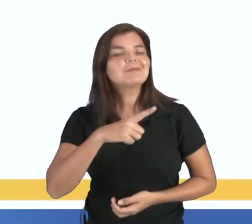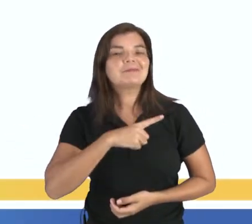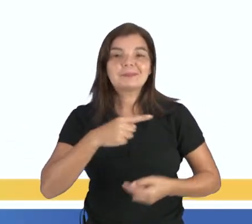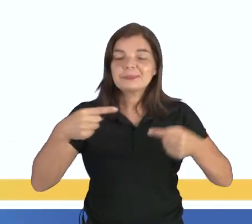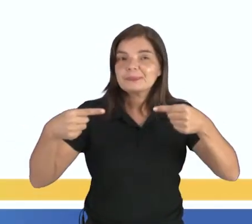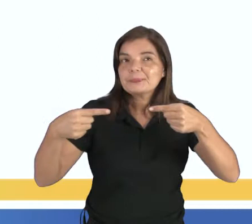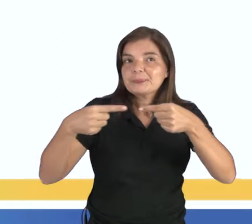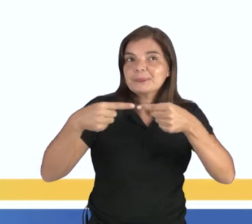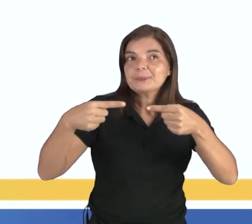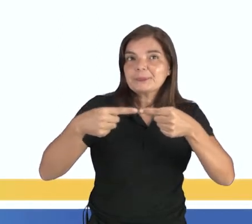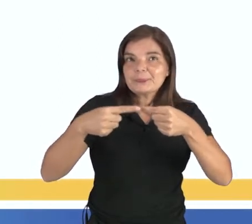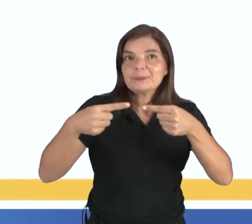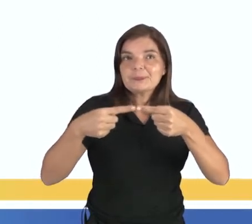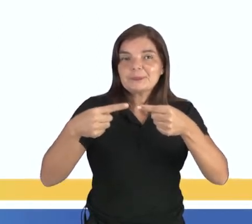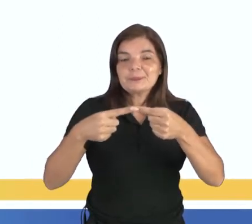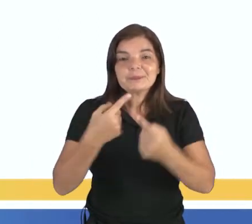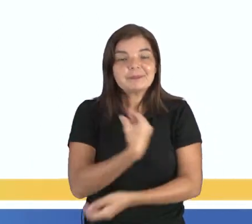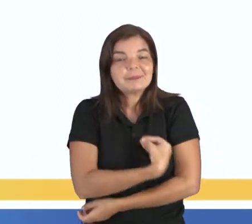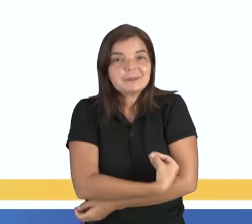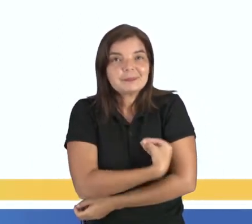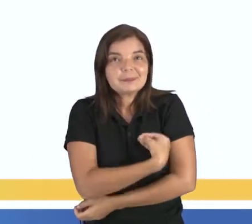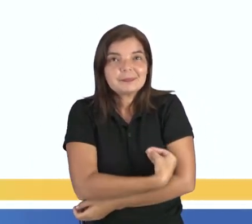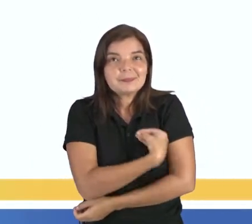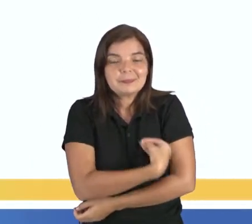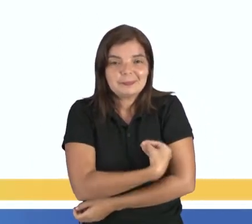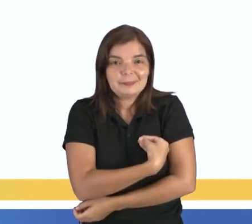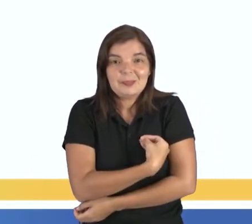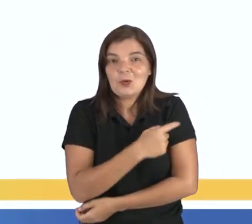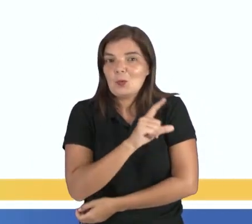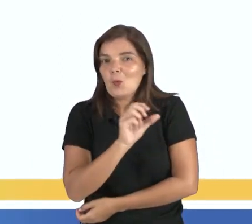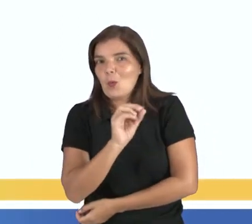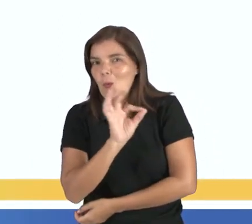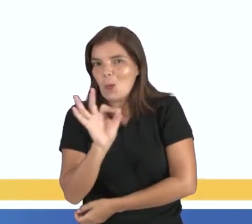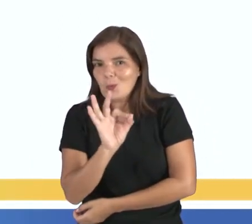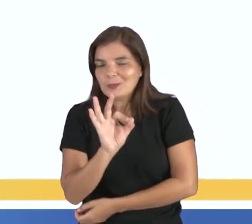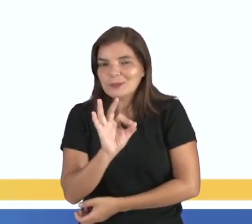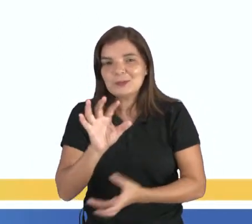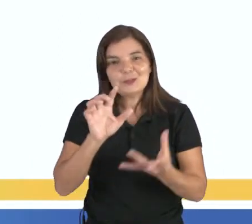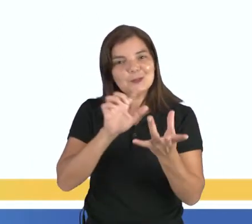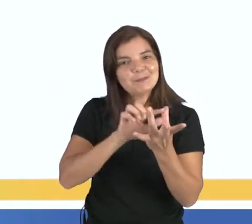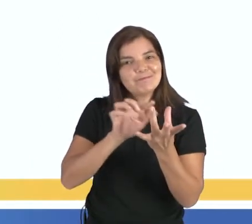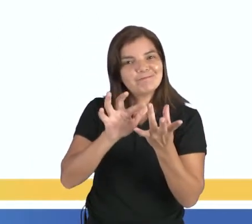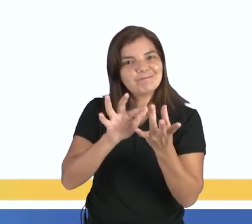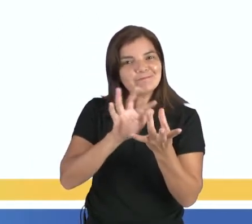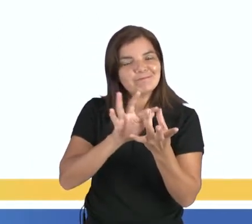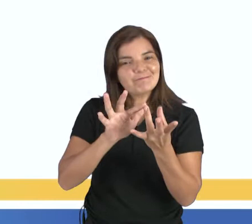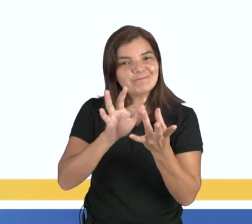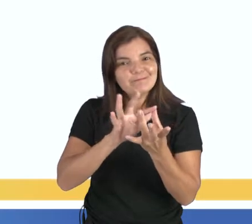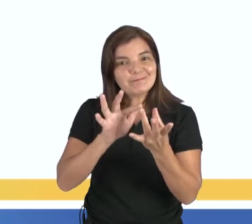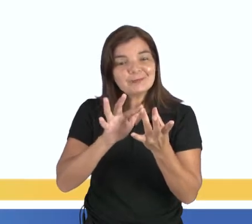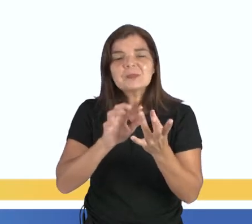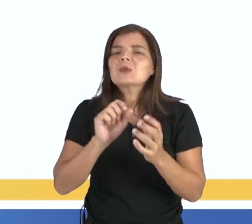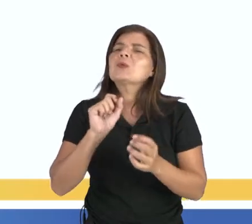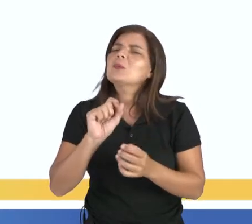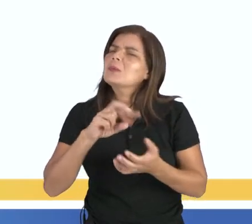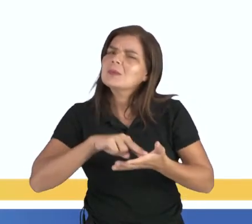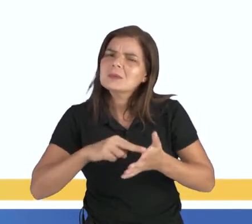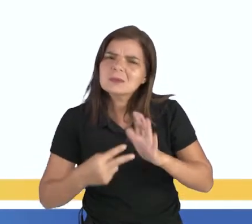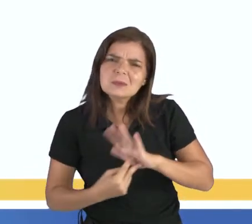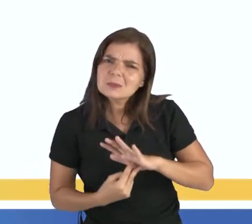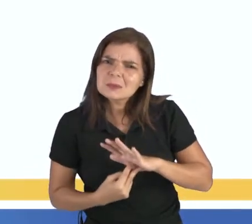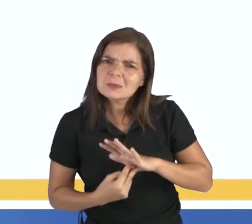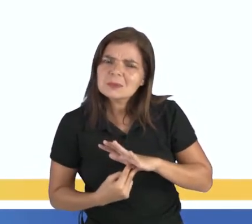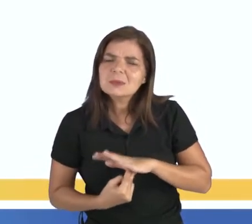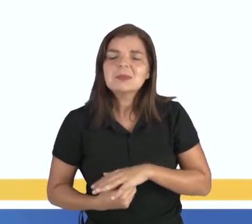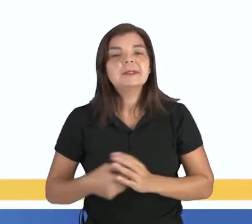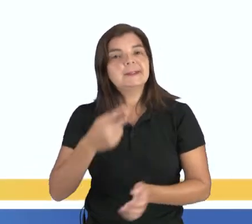a concordância deve ser considerada com a presença ou não de artigos. O que isso quer dizer?